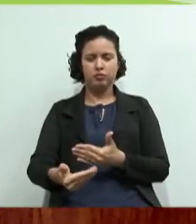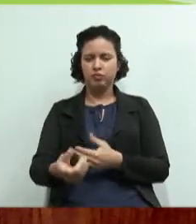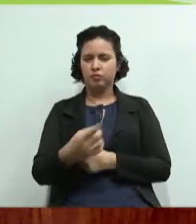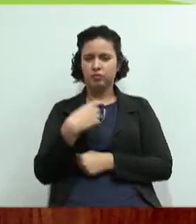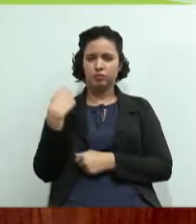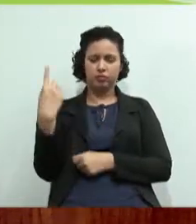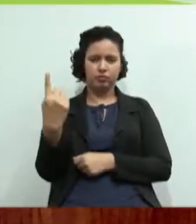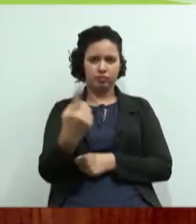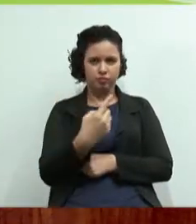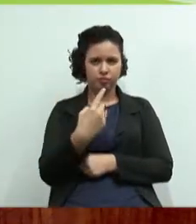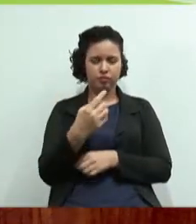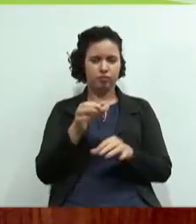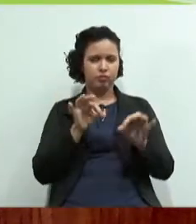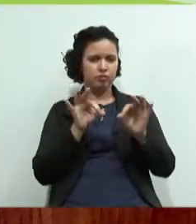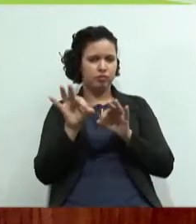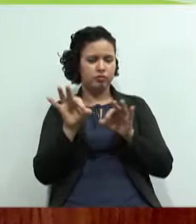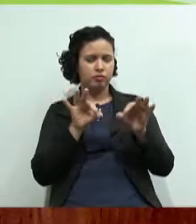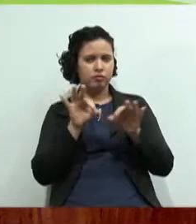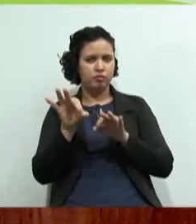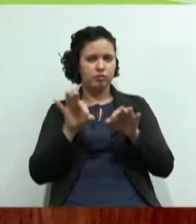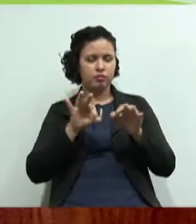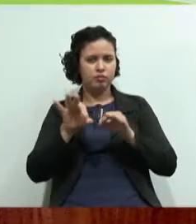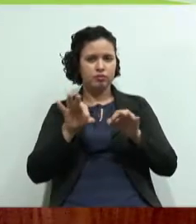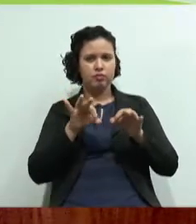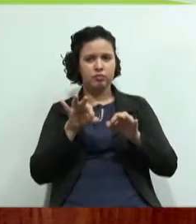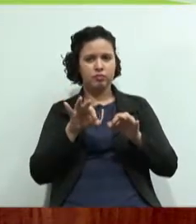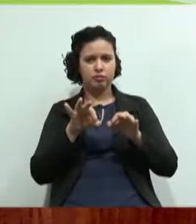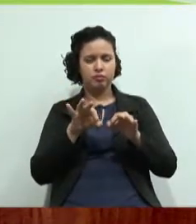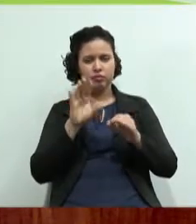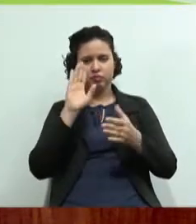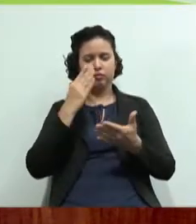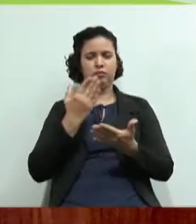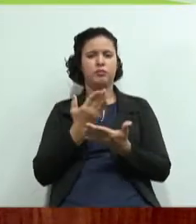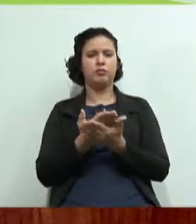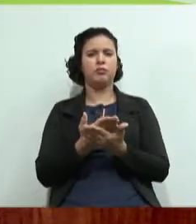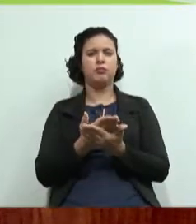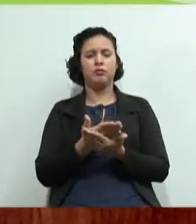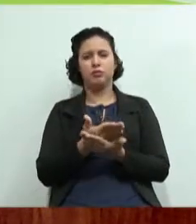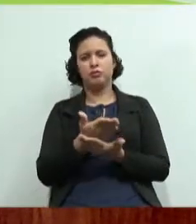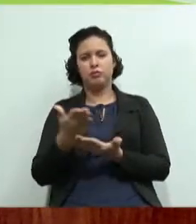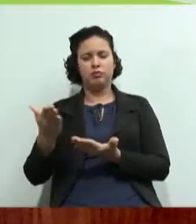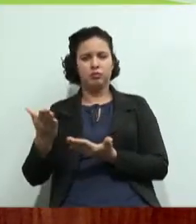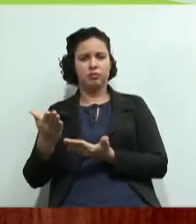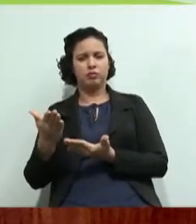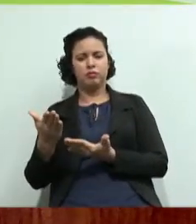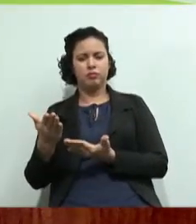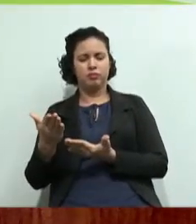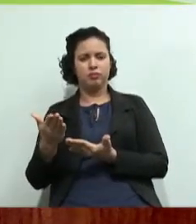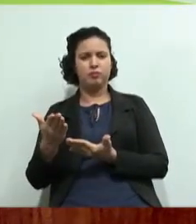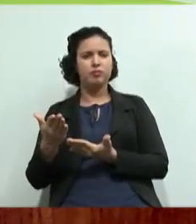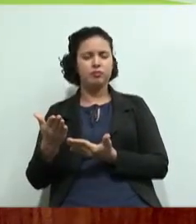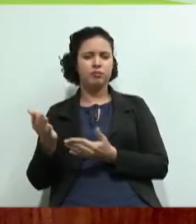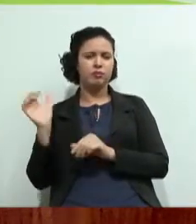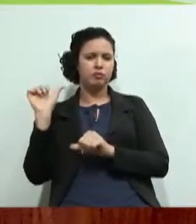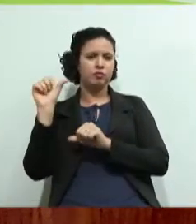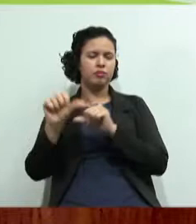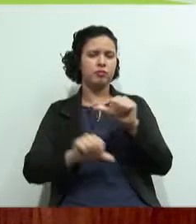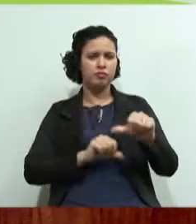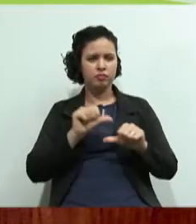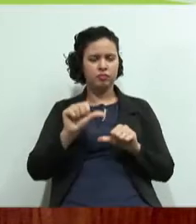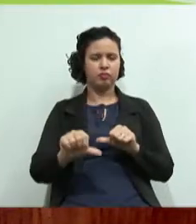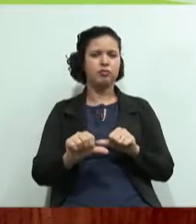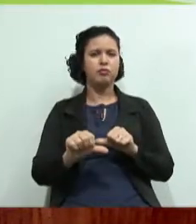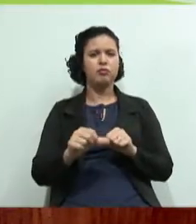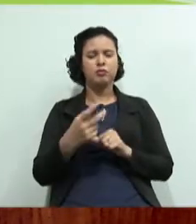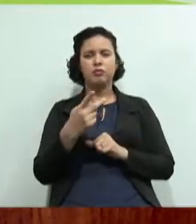aqui planejando as aulas e acreditando que os senhores, primeiramente, acreditam na transformação de